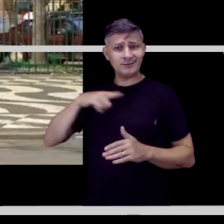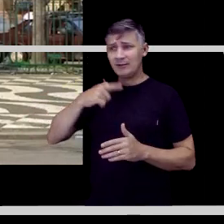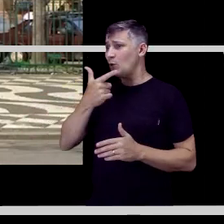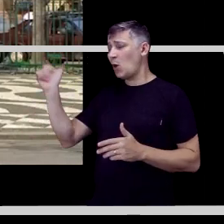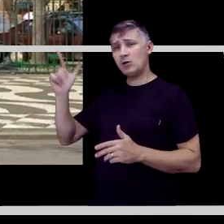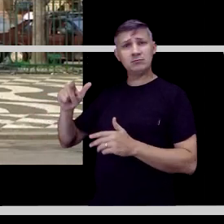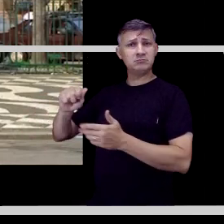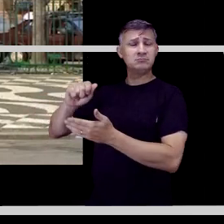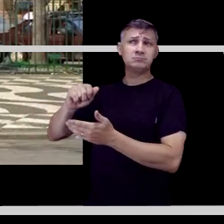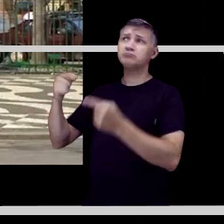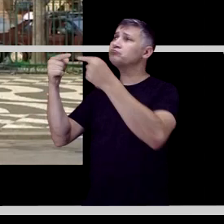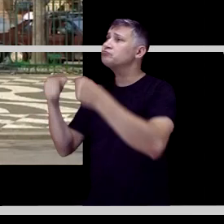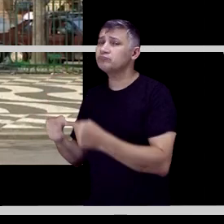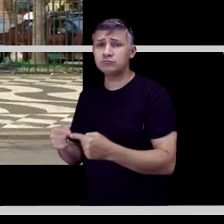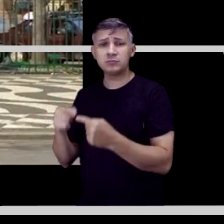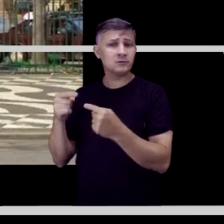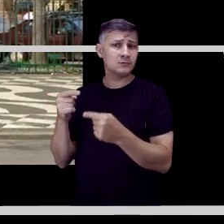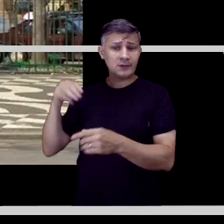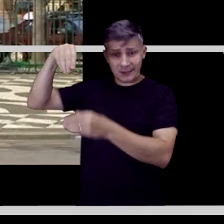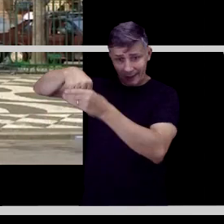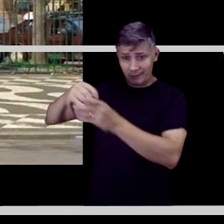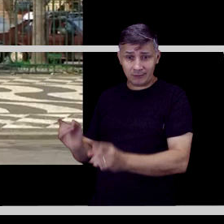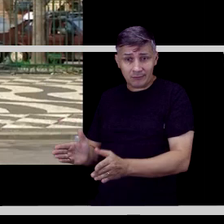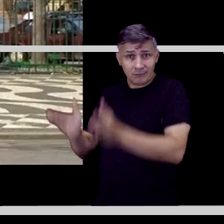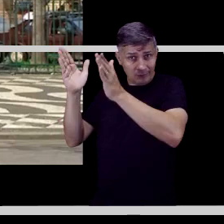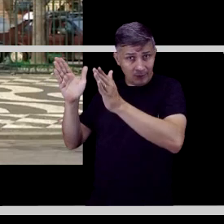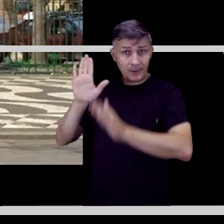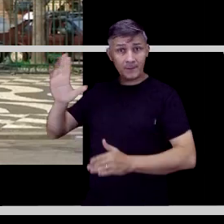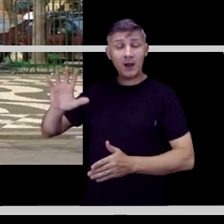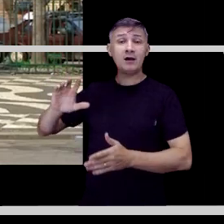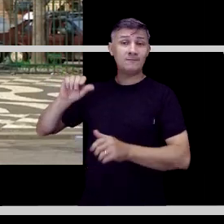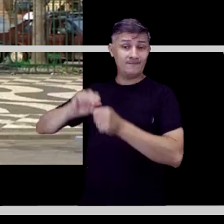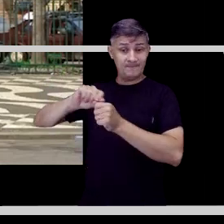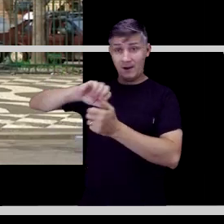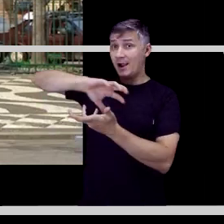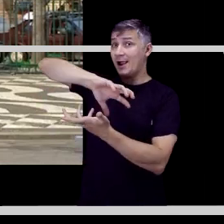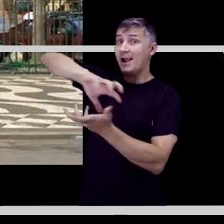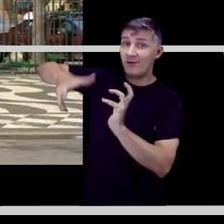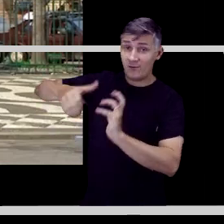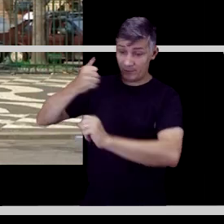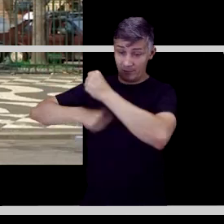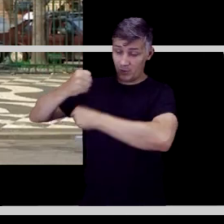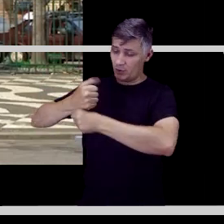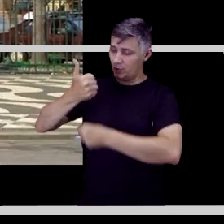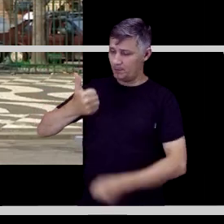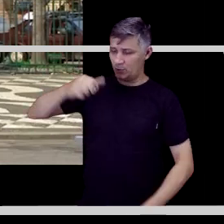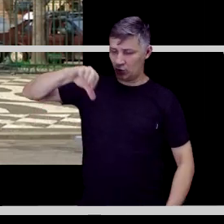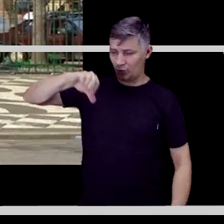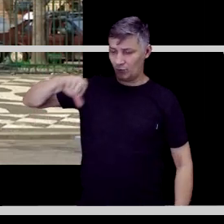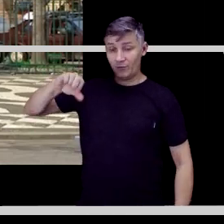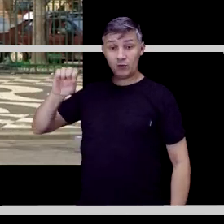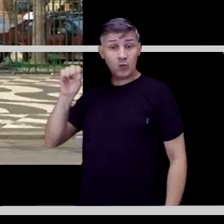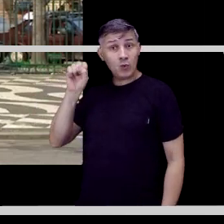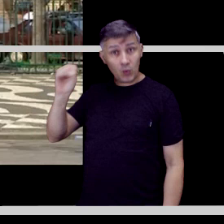outras atividades, né, nesse prédio, mas foi com a reforma feita em 1998 pelo Paulo Mendes da Rocha e